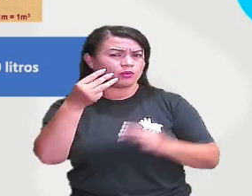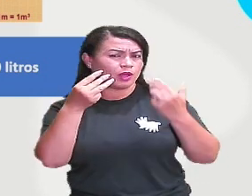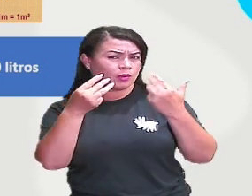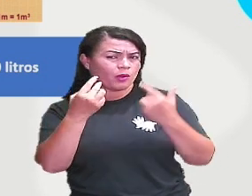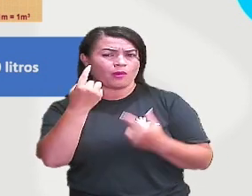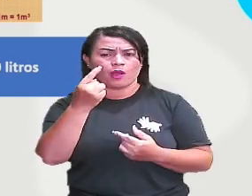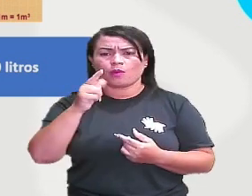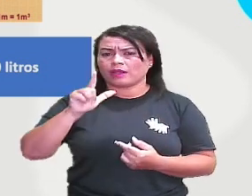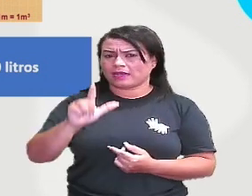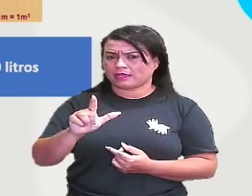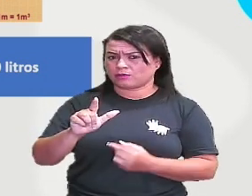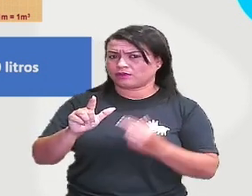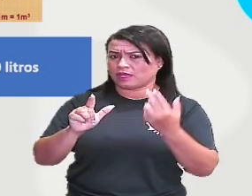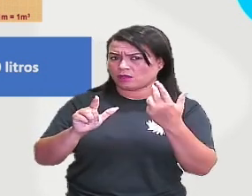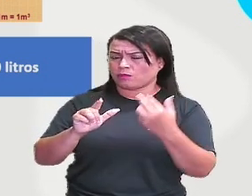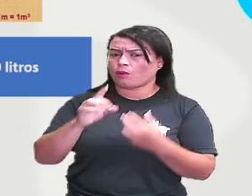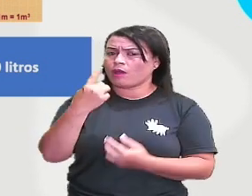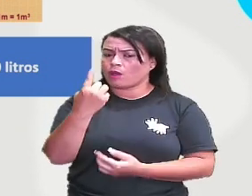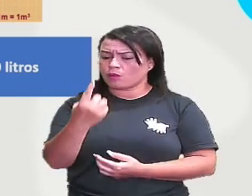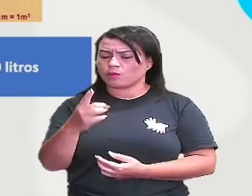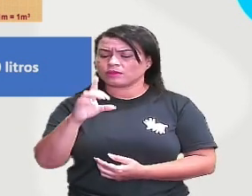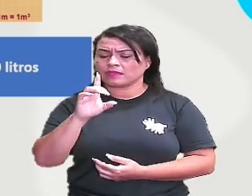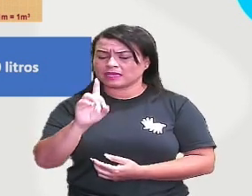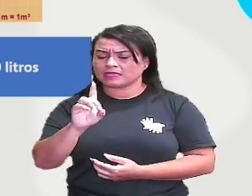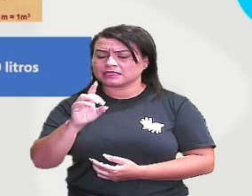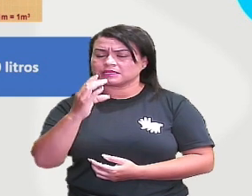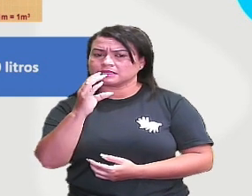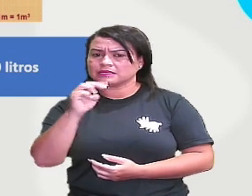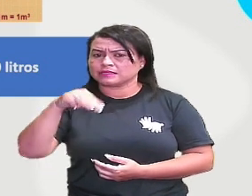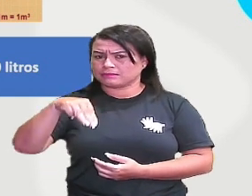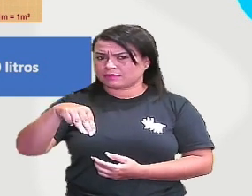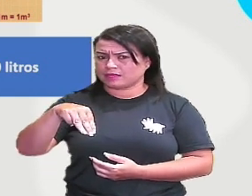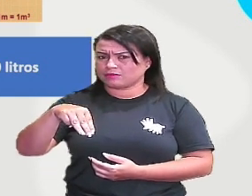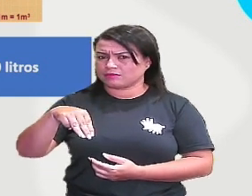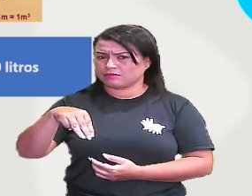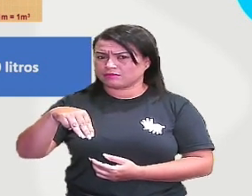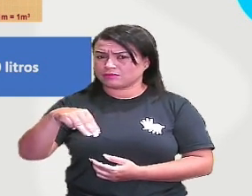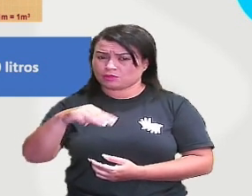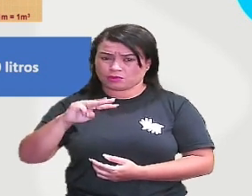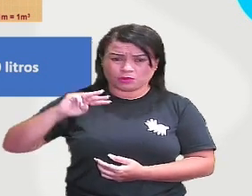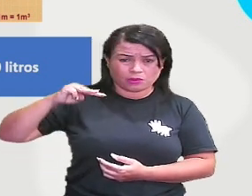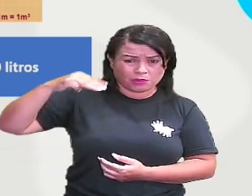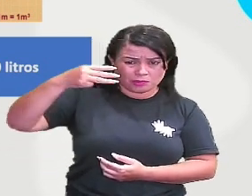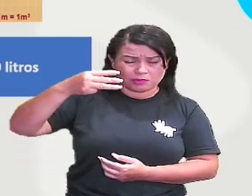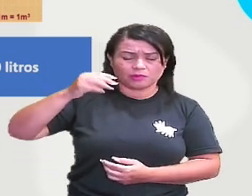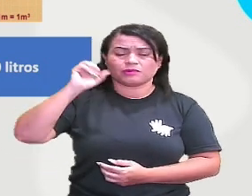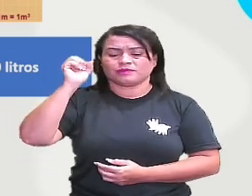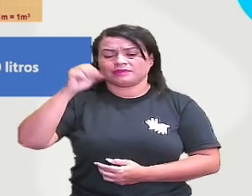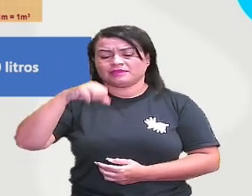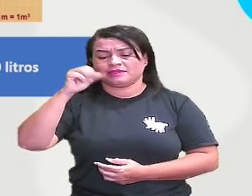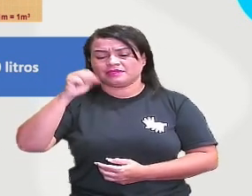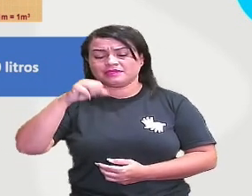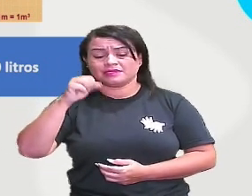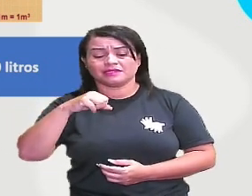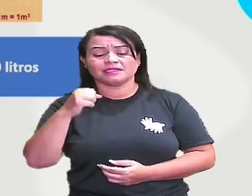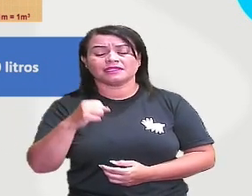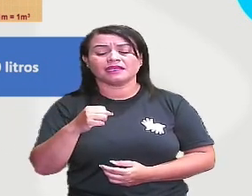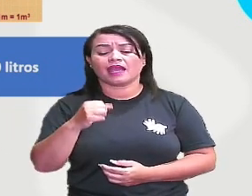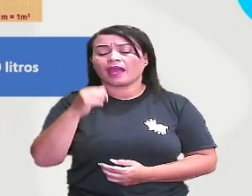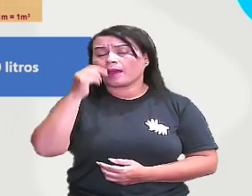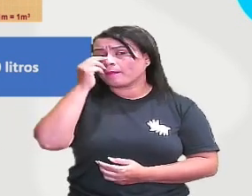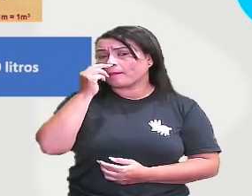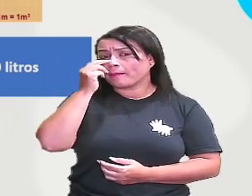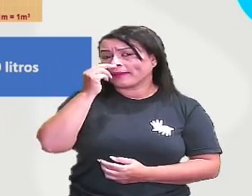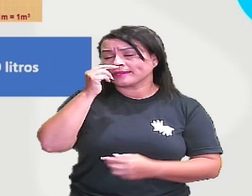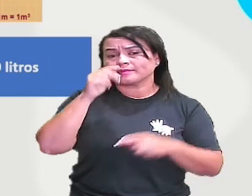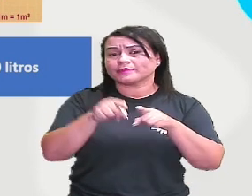igual a 1 decímetro cúbico? Isso. A medida do litro é a mesma medida, né, da